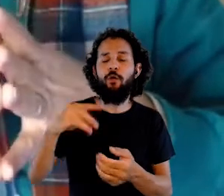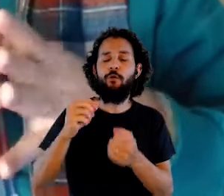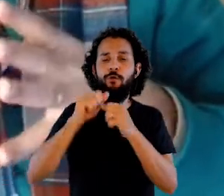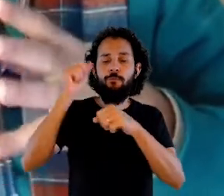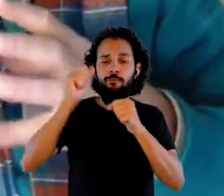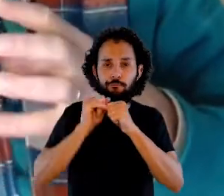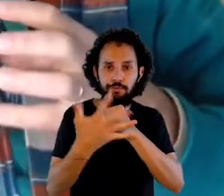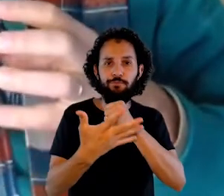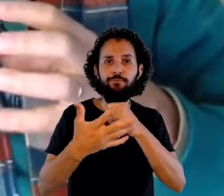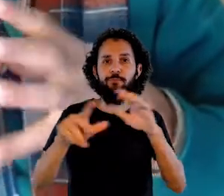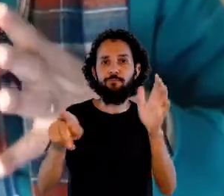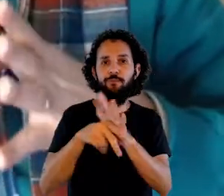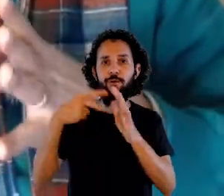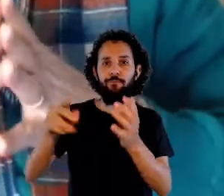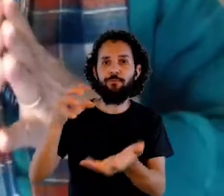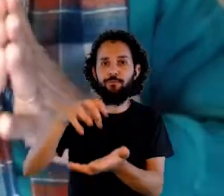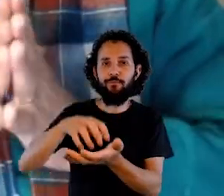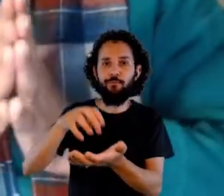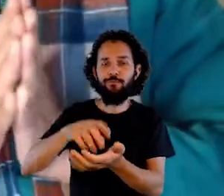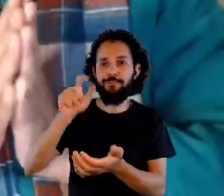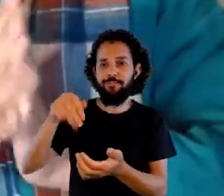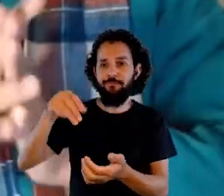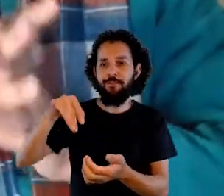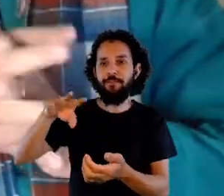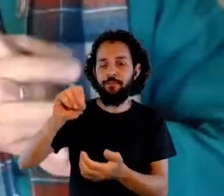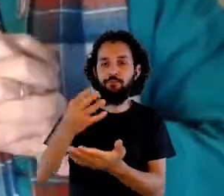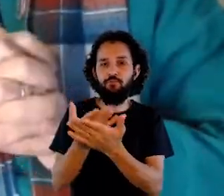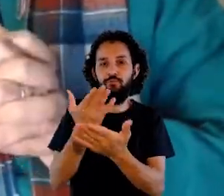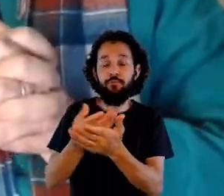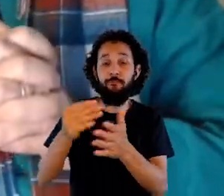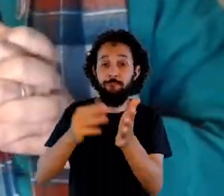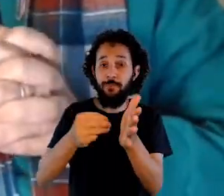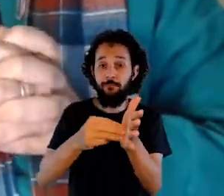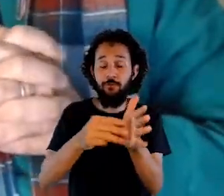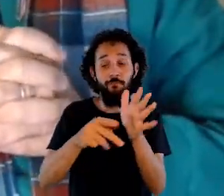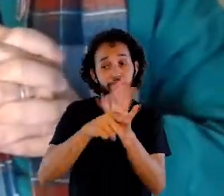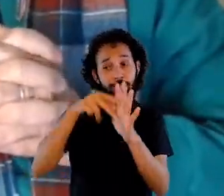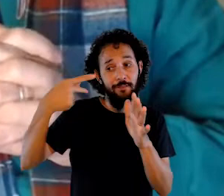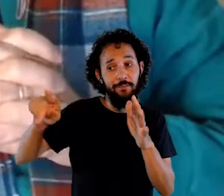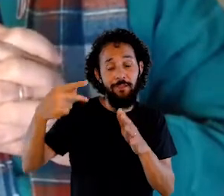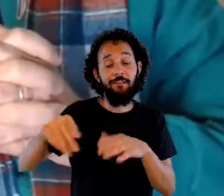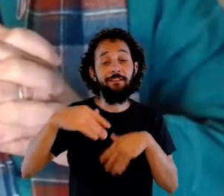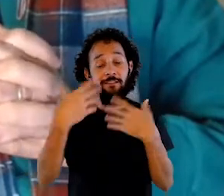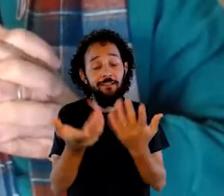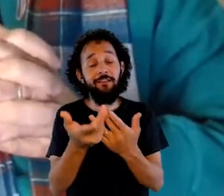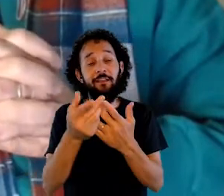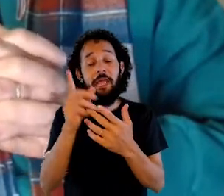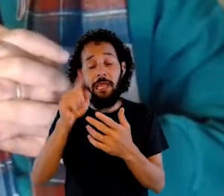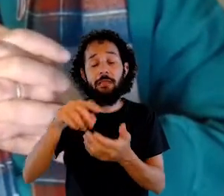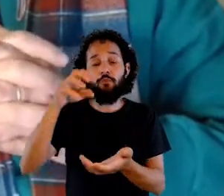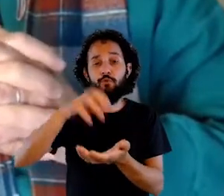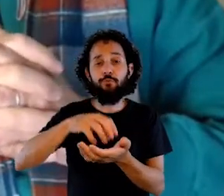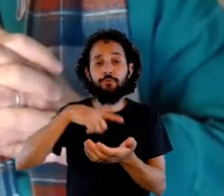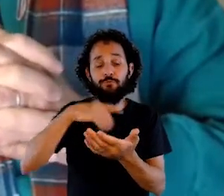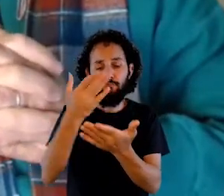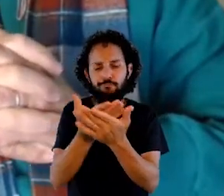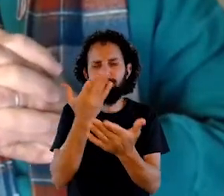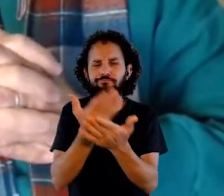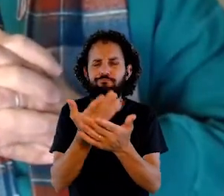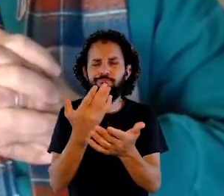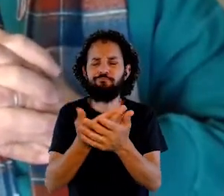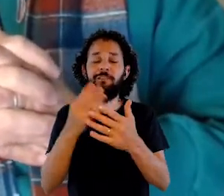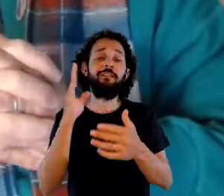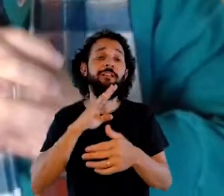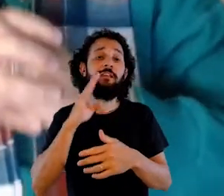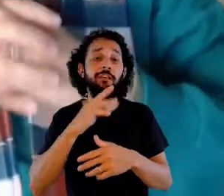de xamanismo, que é uma metodologia do Léo. E dentro dessa roda tem um estudo muito interessante sobre o poder da